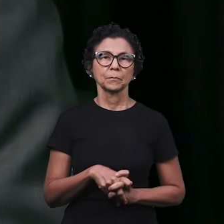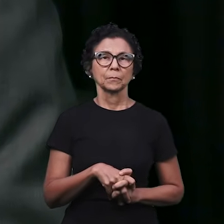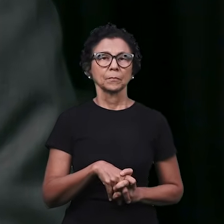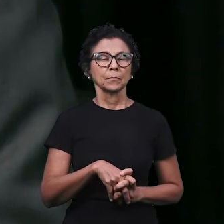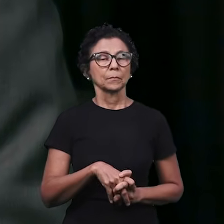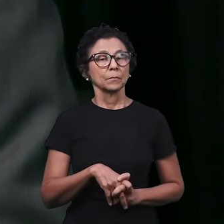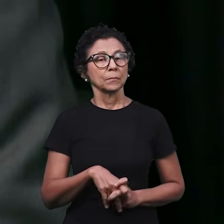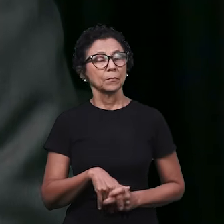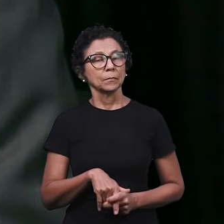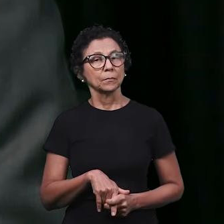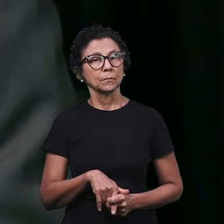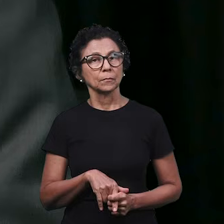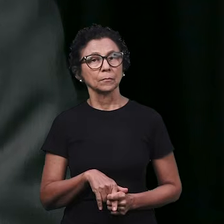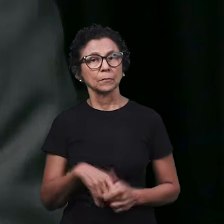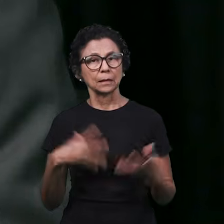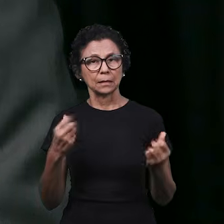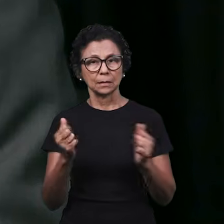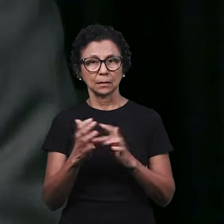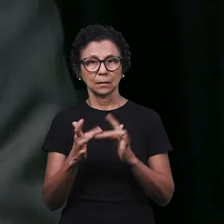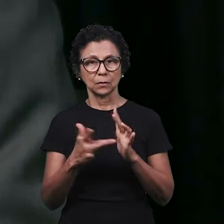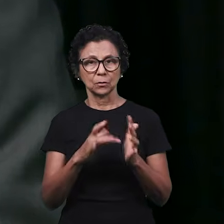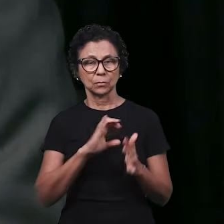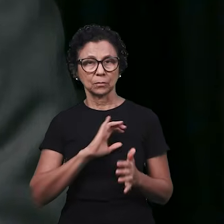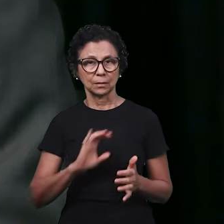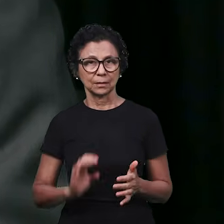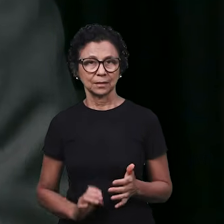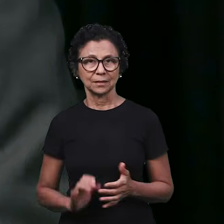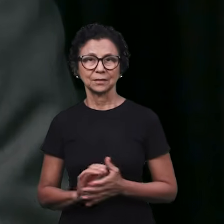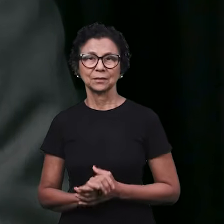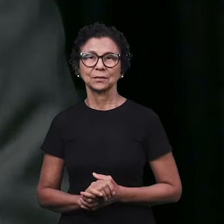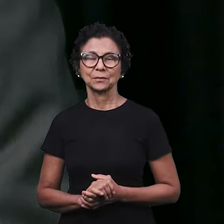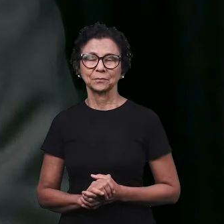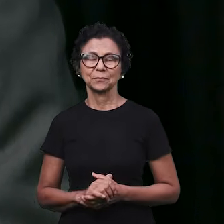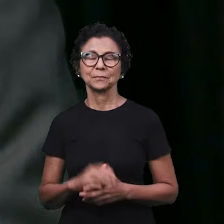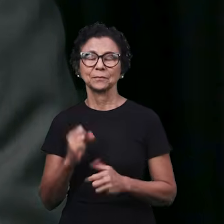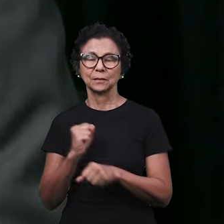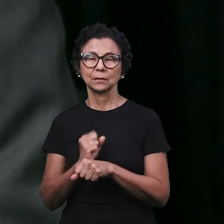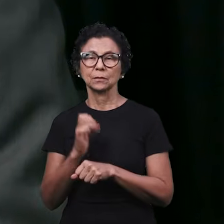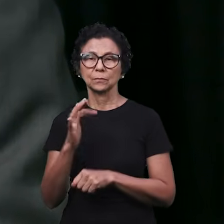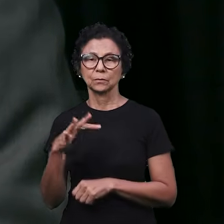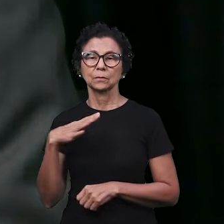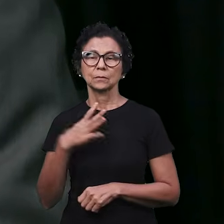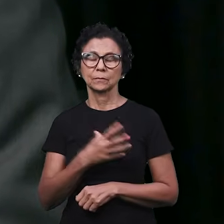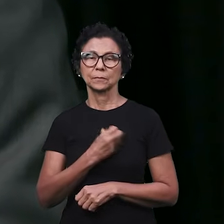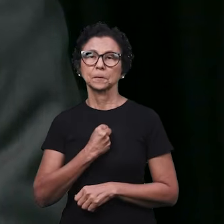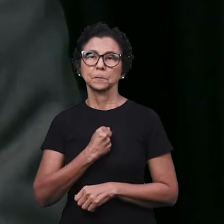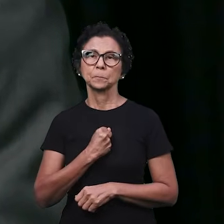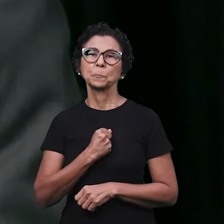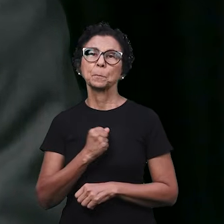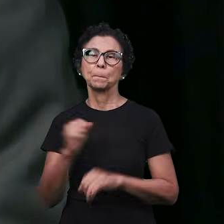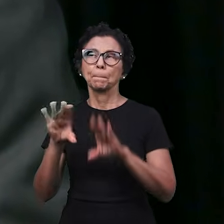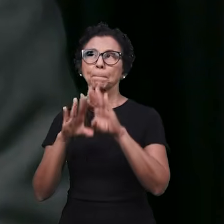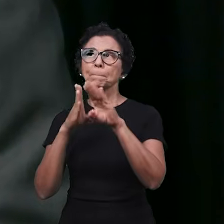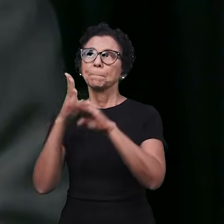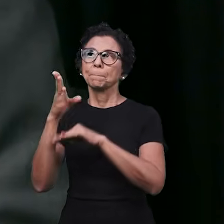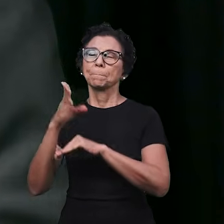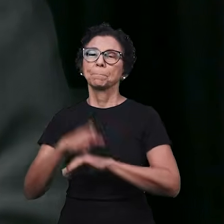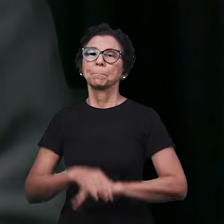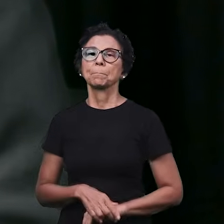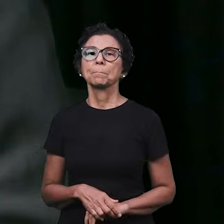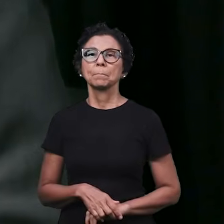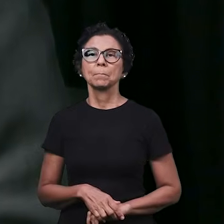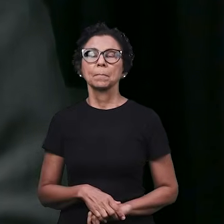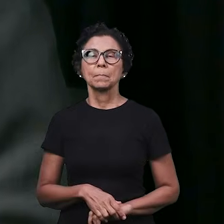da glória. Ou também, não mais eu vivo, mas Cristo vive em mim. Quando você põe a